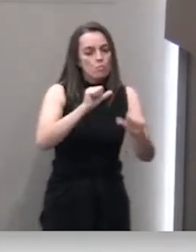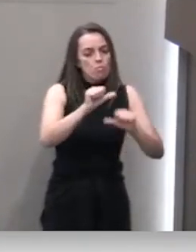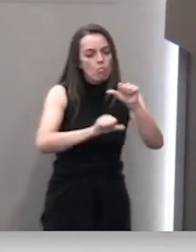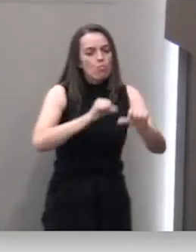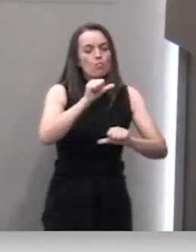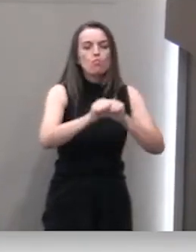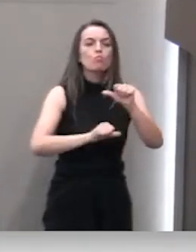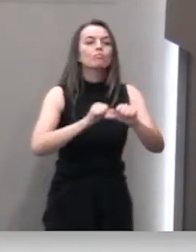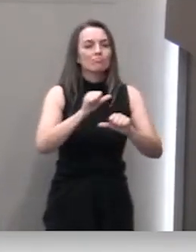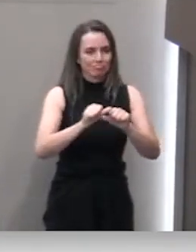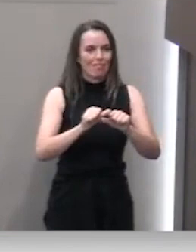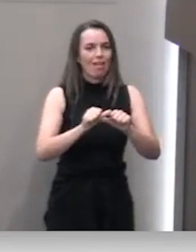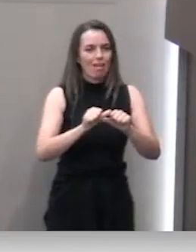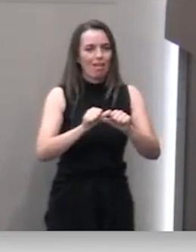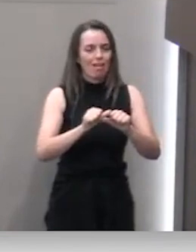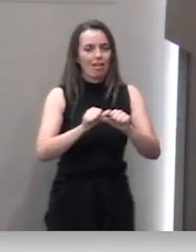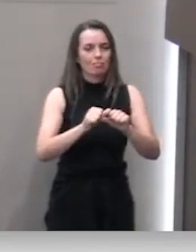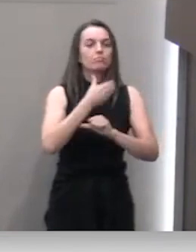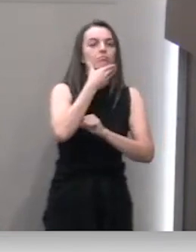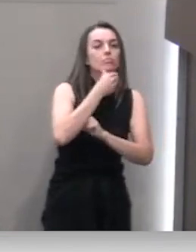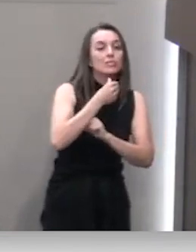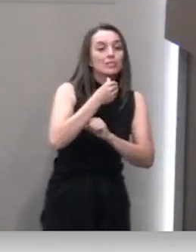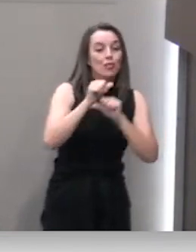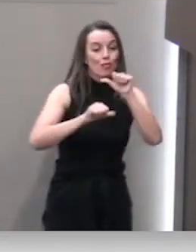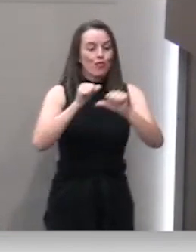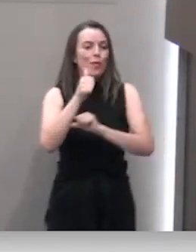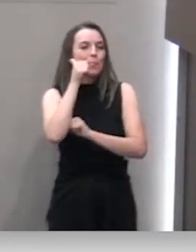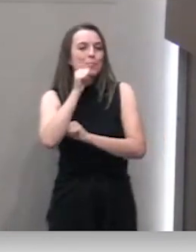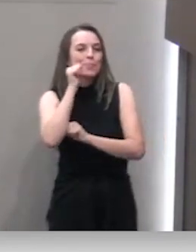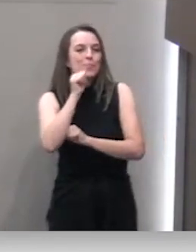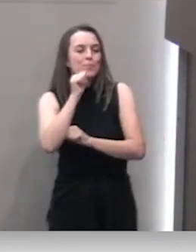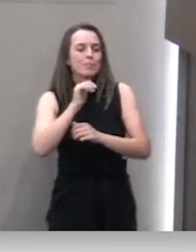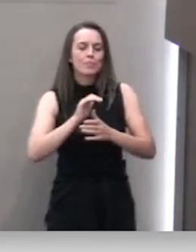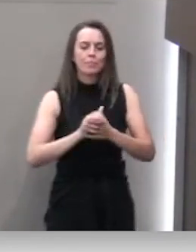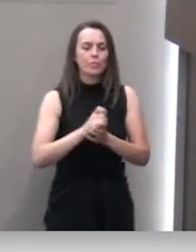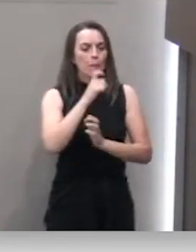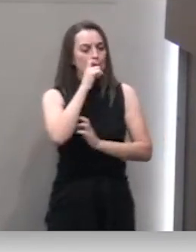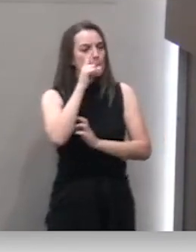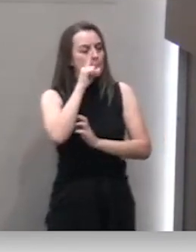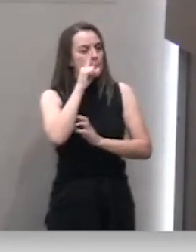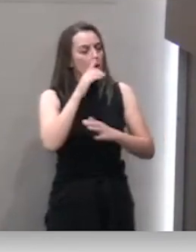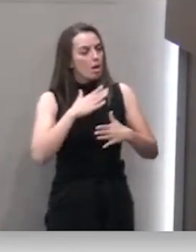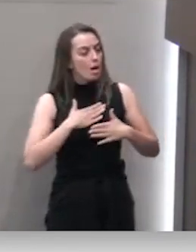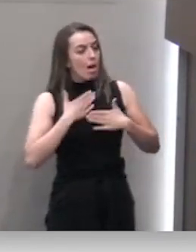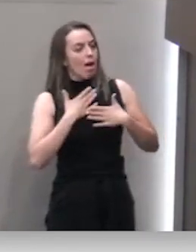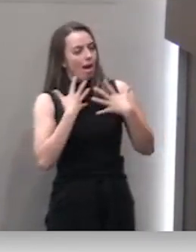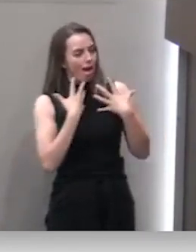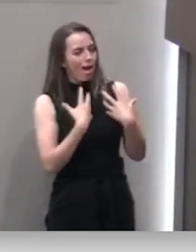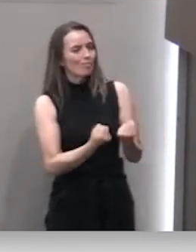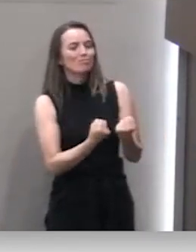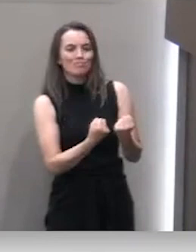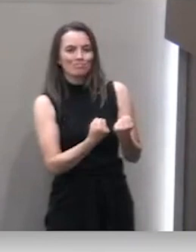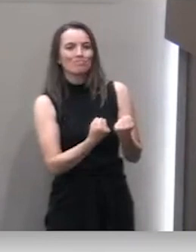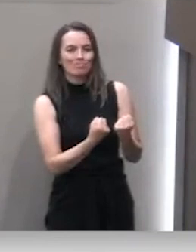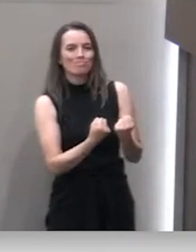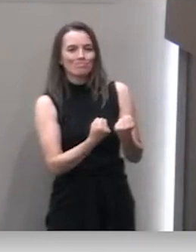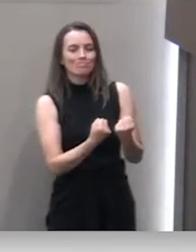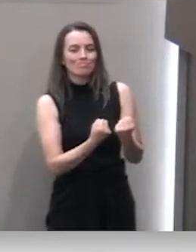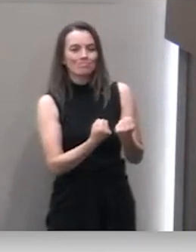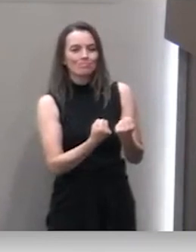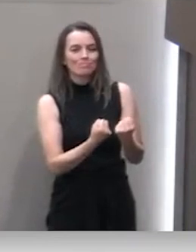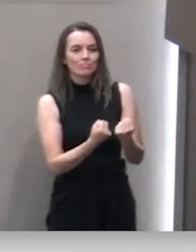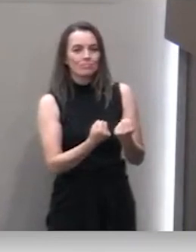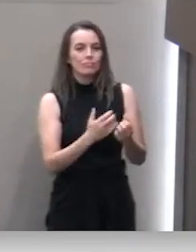sexo. Quando os pais, naquela situação, aceitaram a situação, e